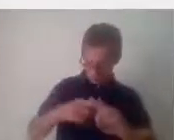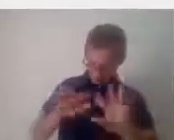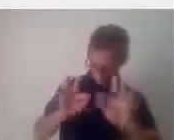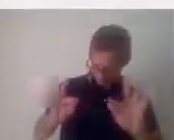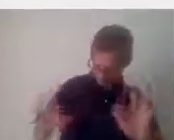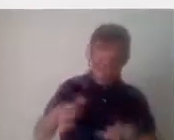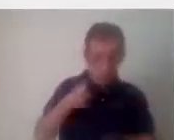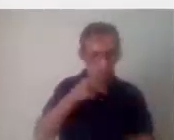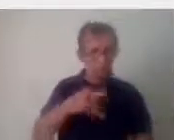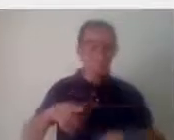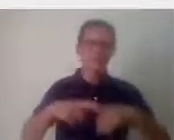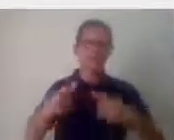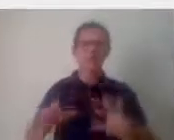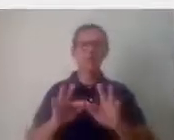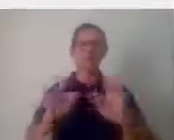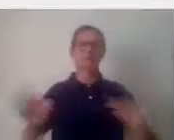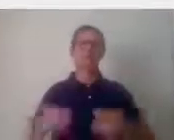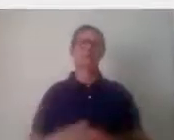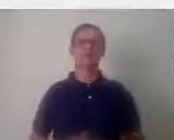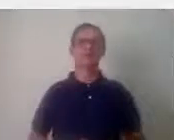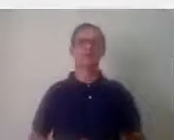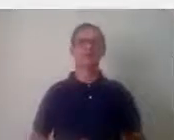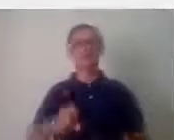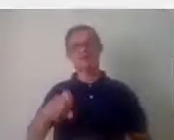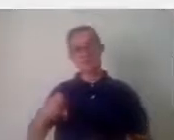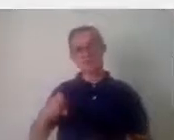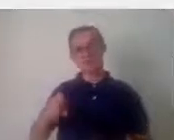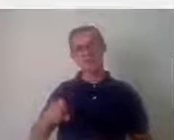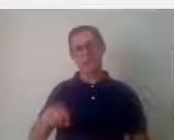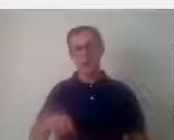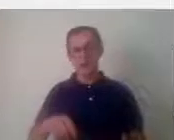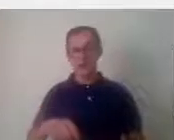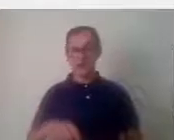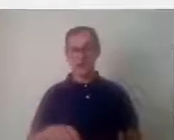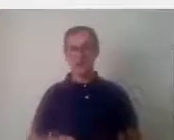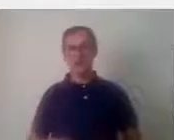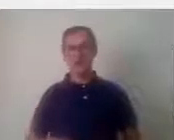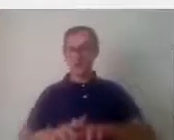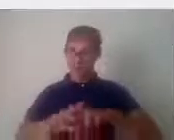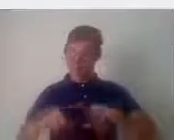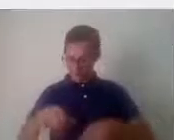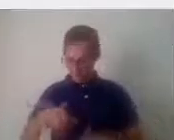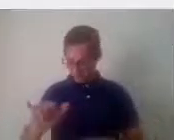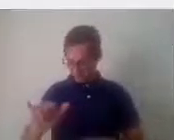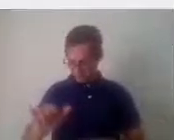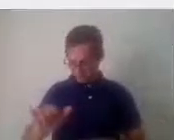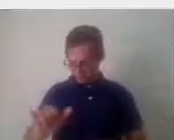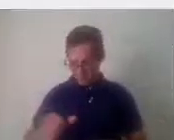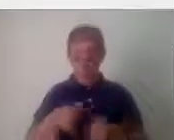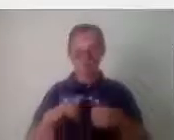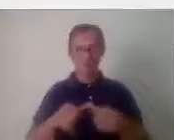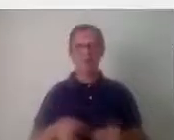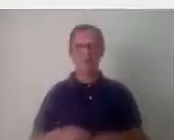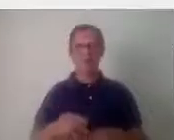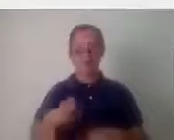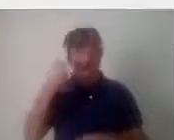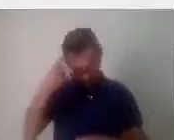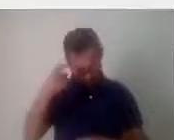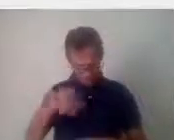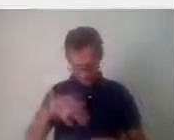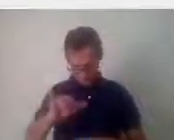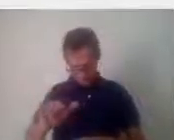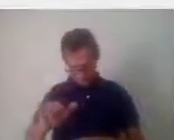função, professora? Uma função em x. A variação do seu y, ele está... Pensa assim, o y, ele